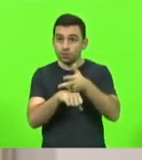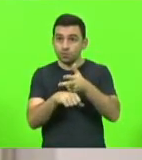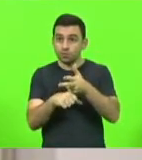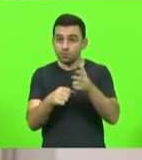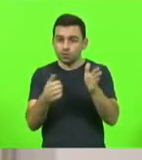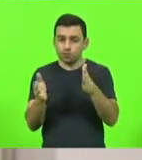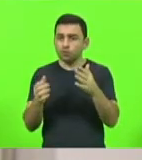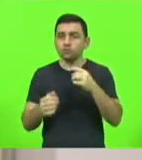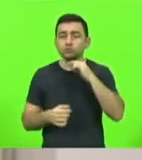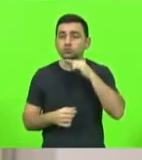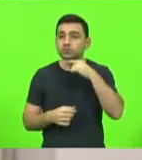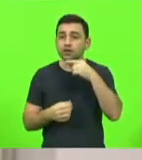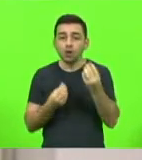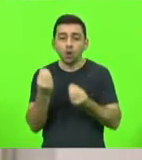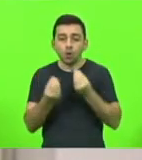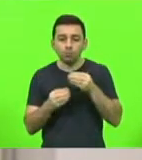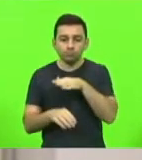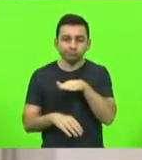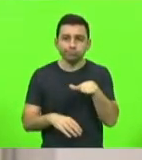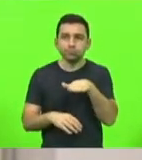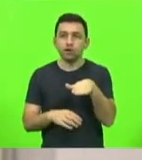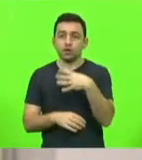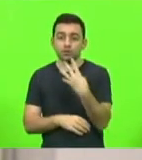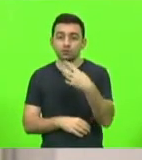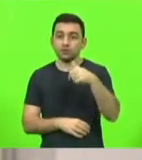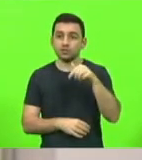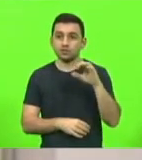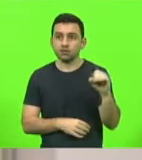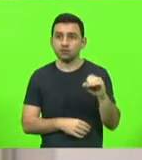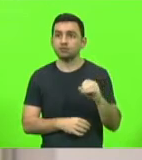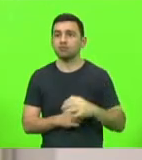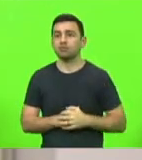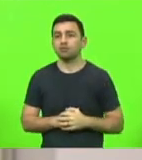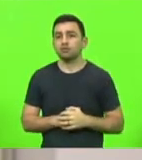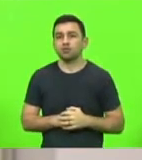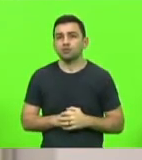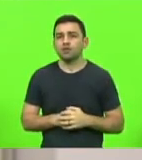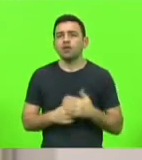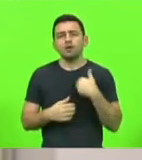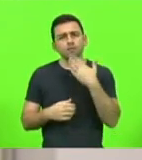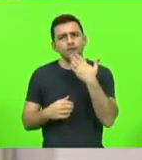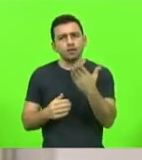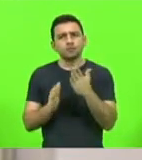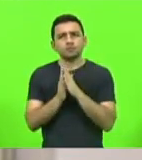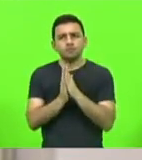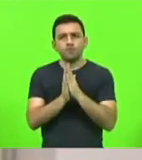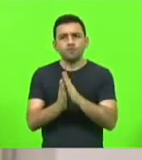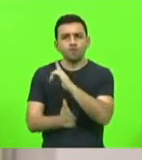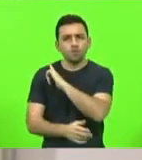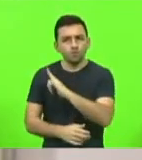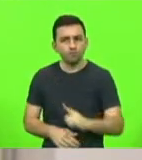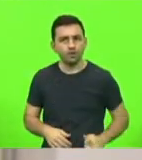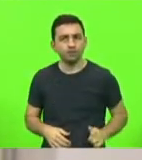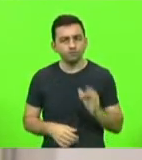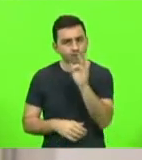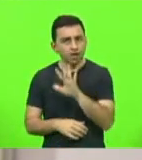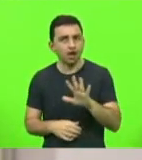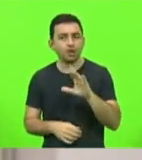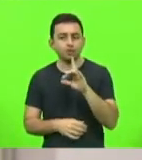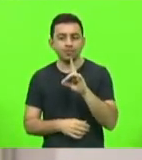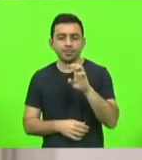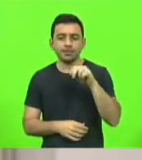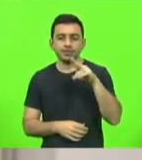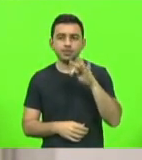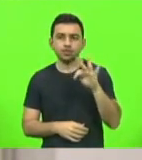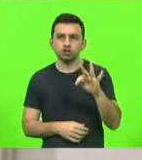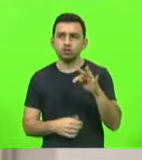tem mais como transitar na 470 no Alto Vale. Por isso que eu apelo aqui ao governo federal, ao DENIT, que